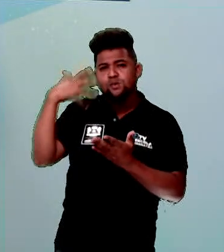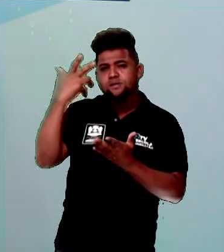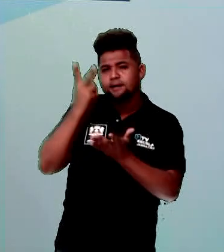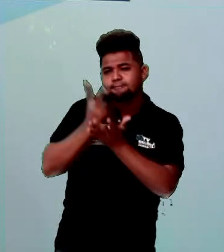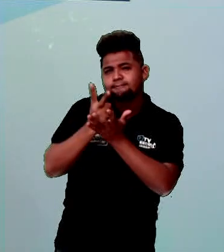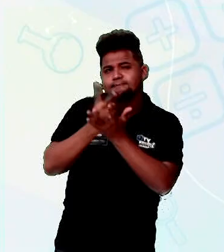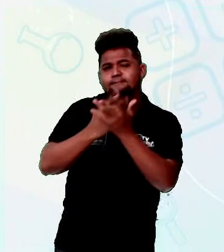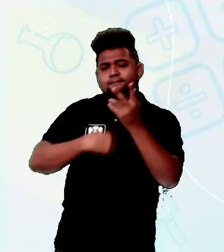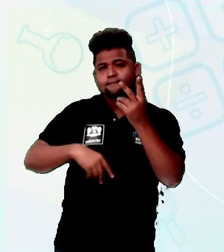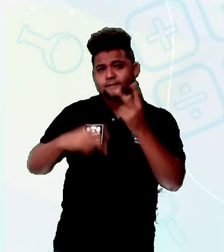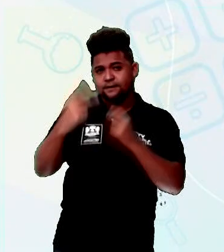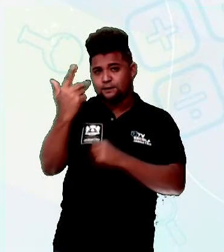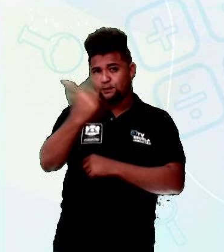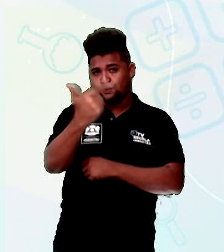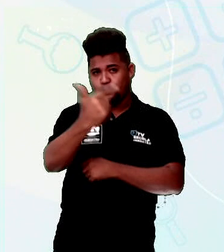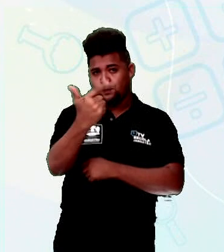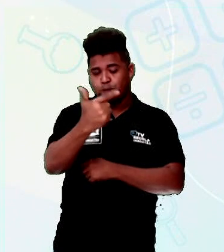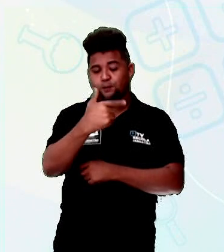trecho 2 diz assim: